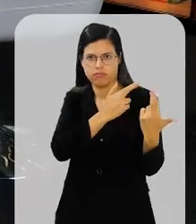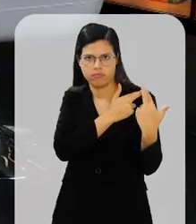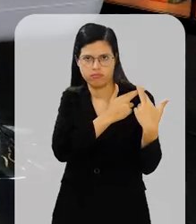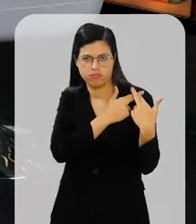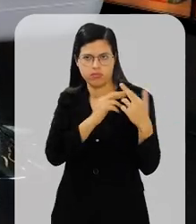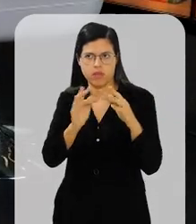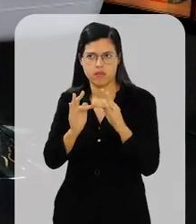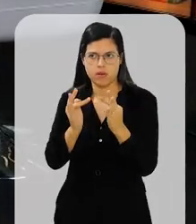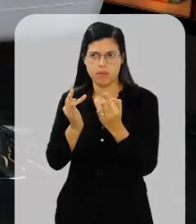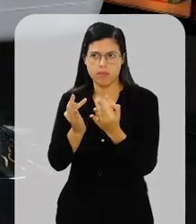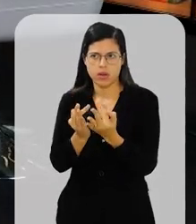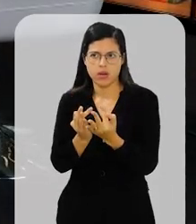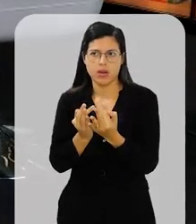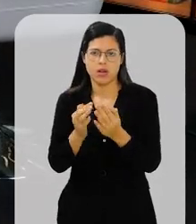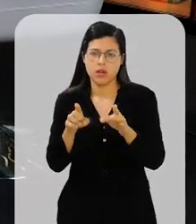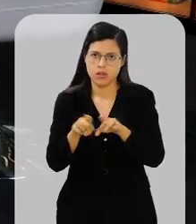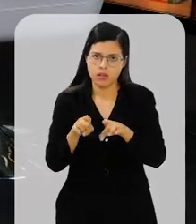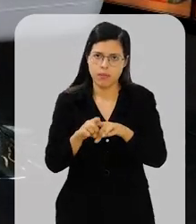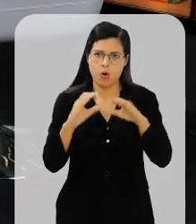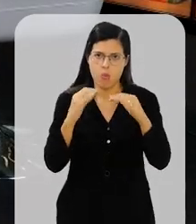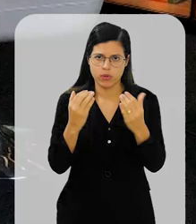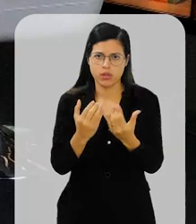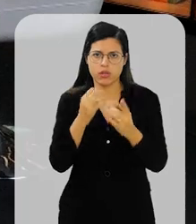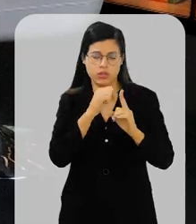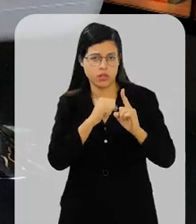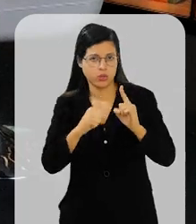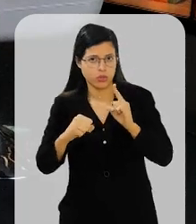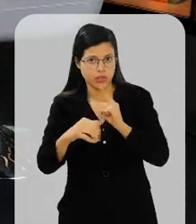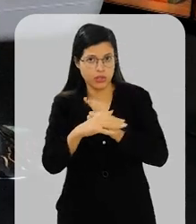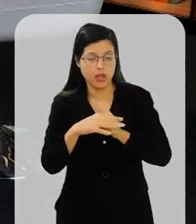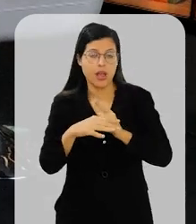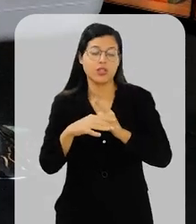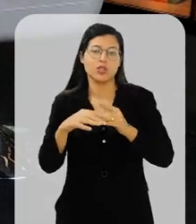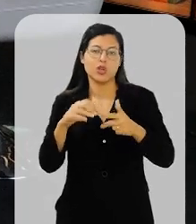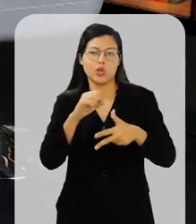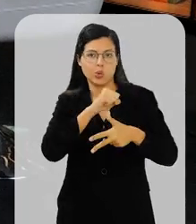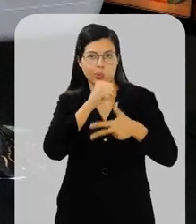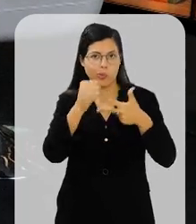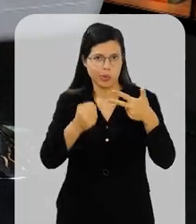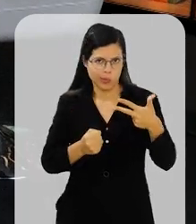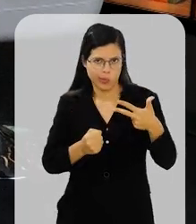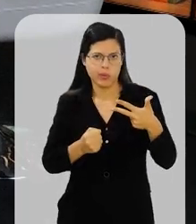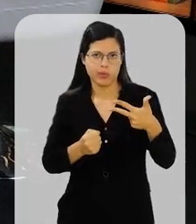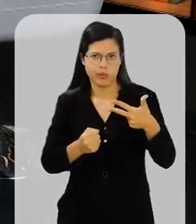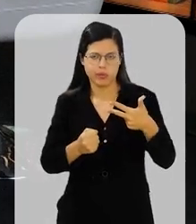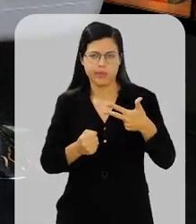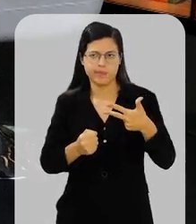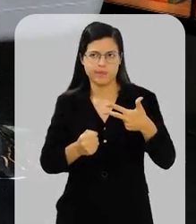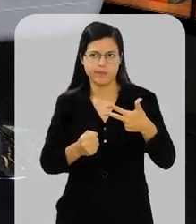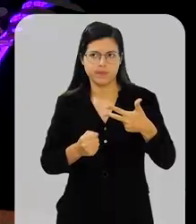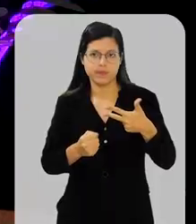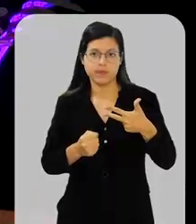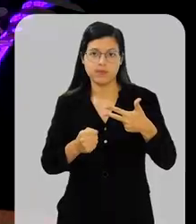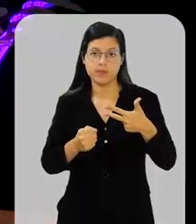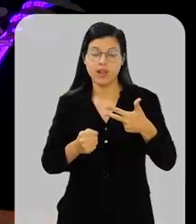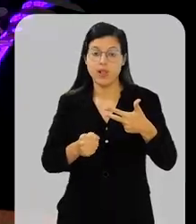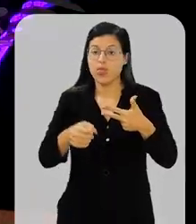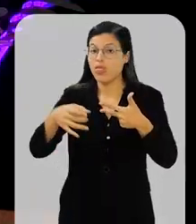obrigação da família, depois da comunidade, da sociedade, e aí vem do poder público. Então o poder público